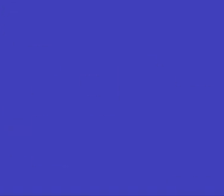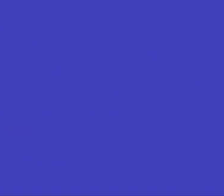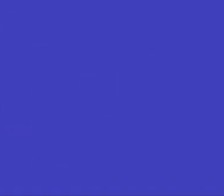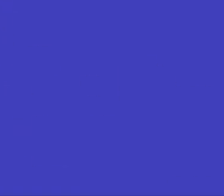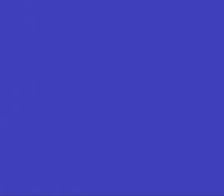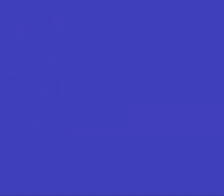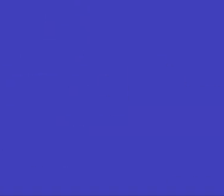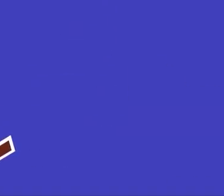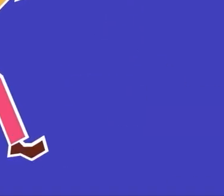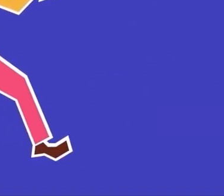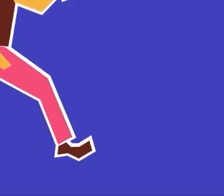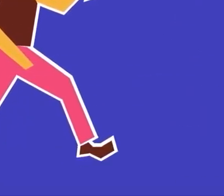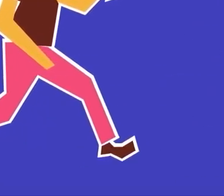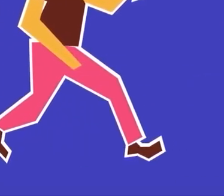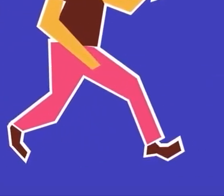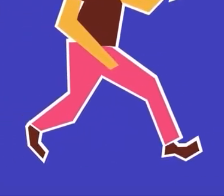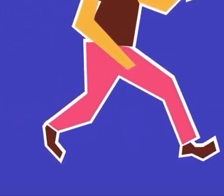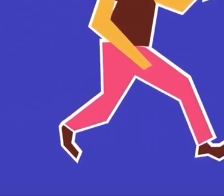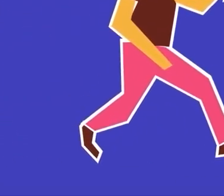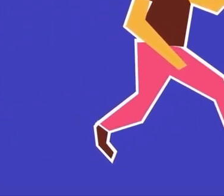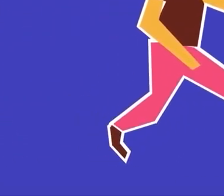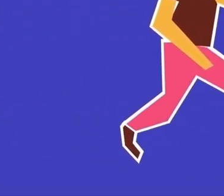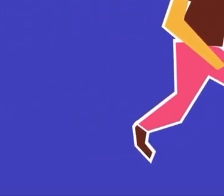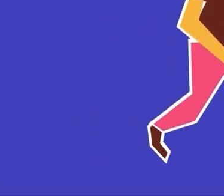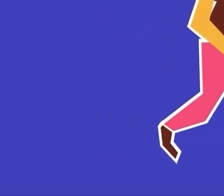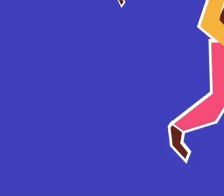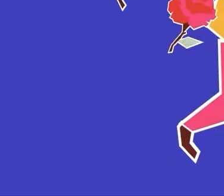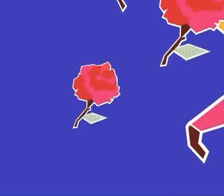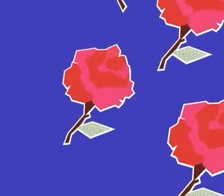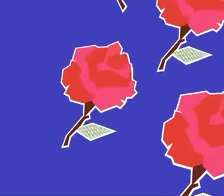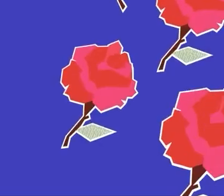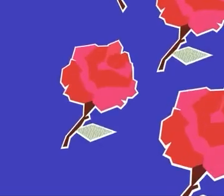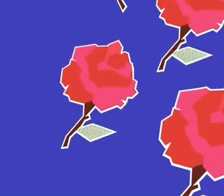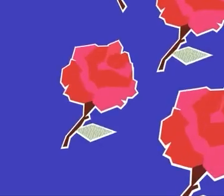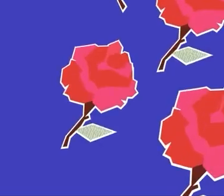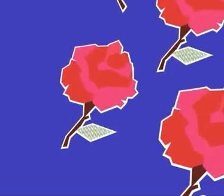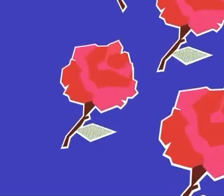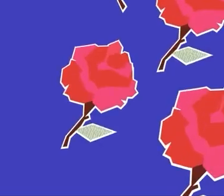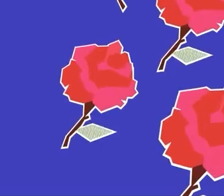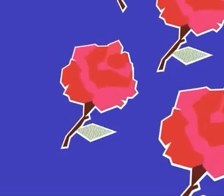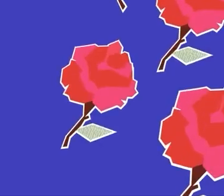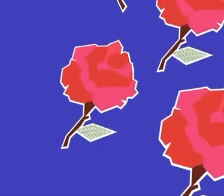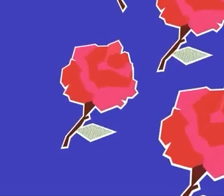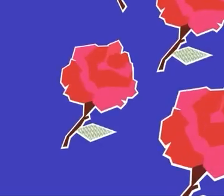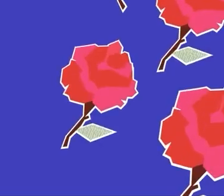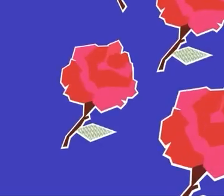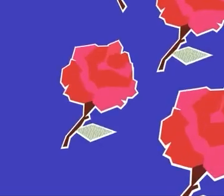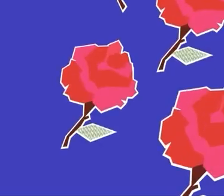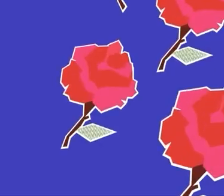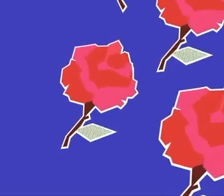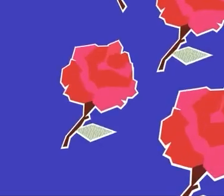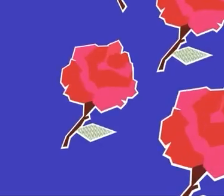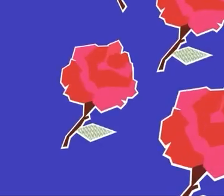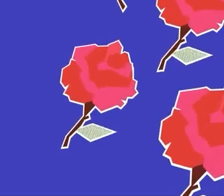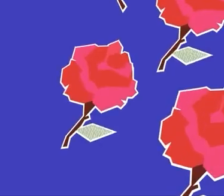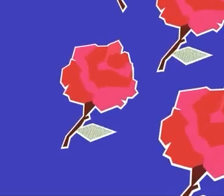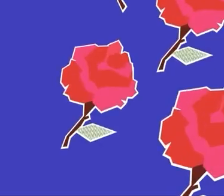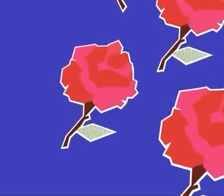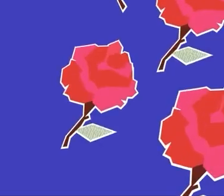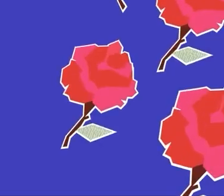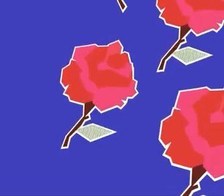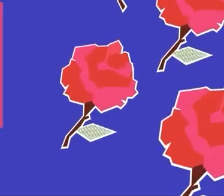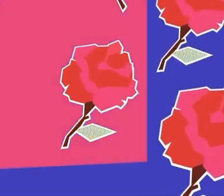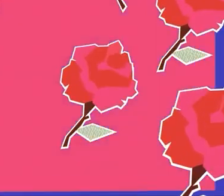Vai começar mais uma atividade do festival. Compartilhe os melhores momentos nas redes sociais.